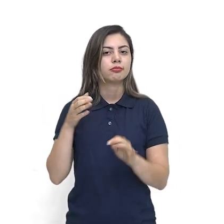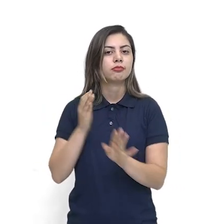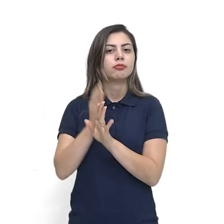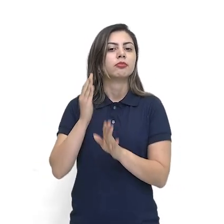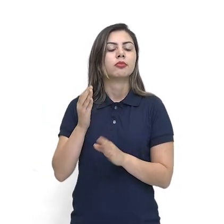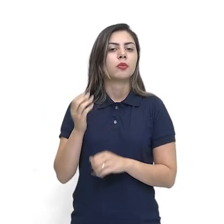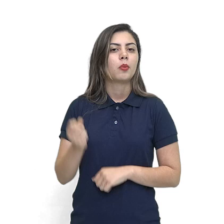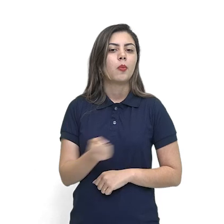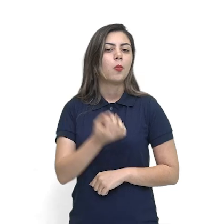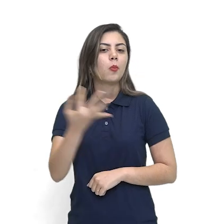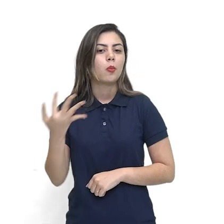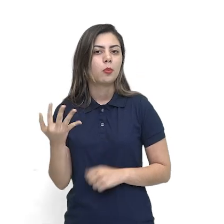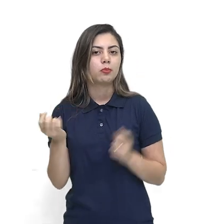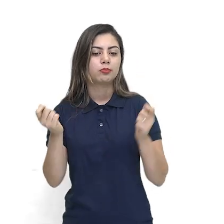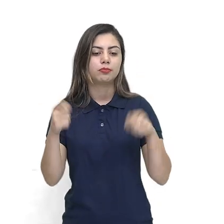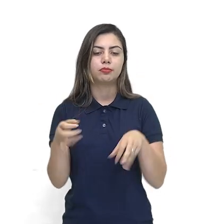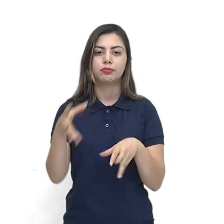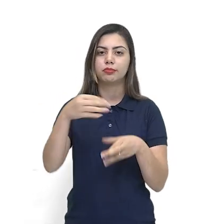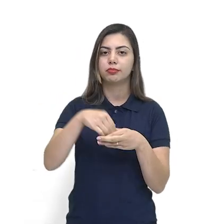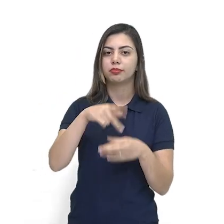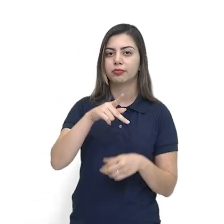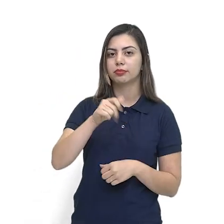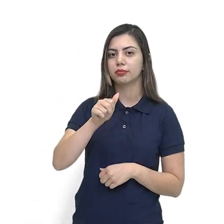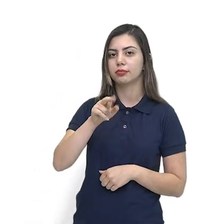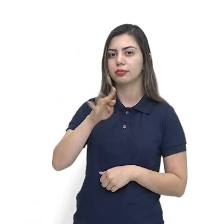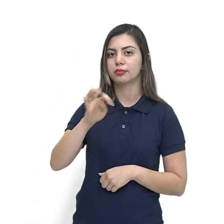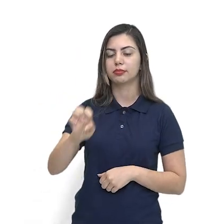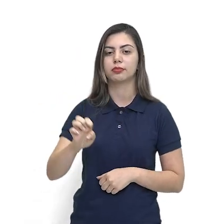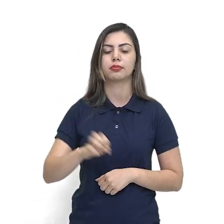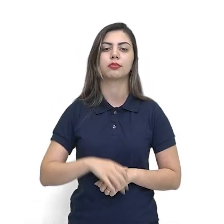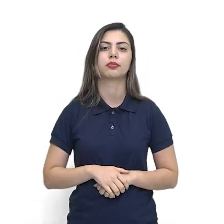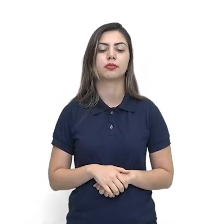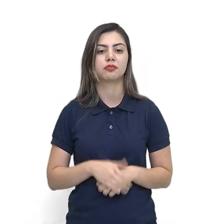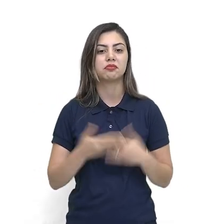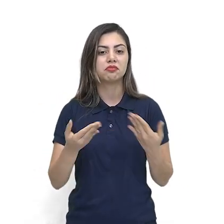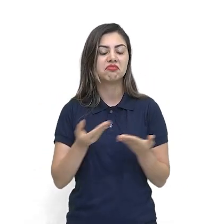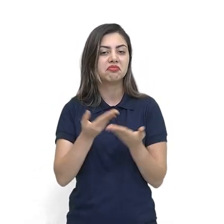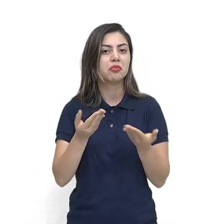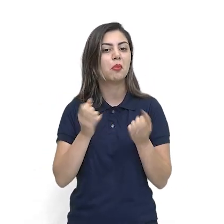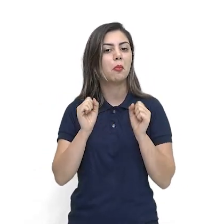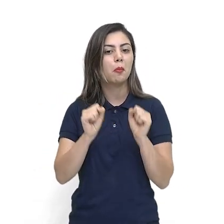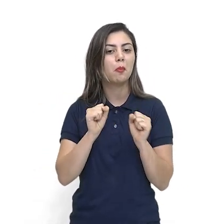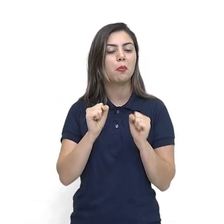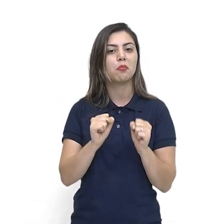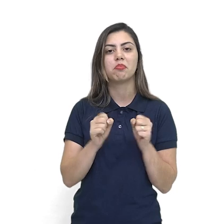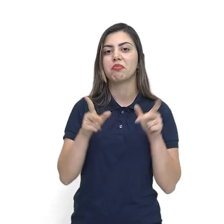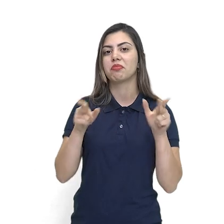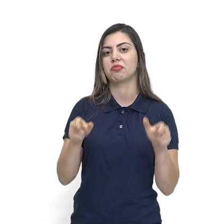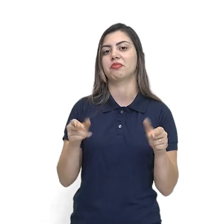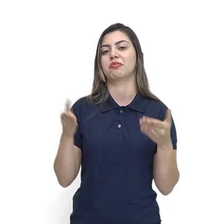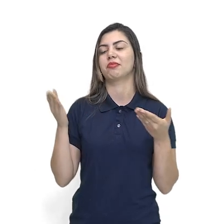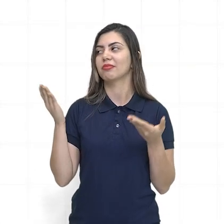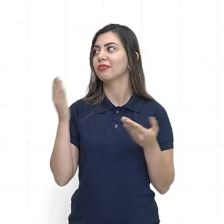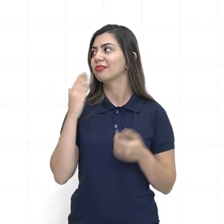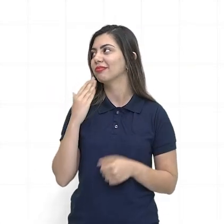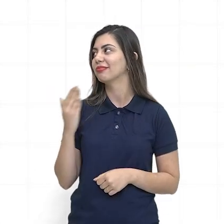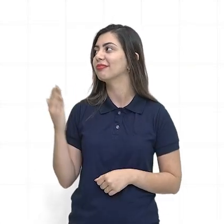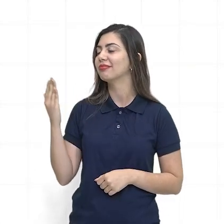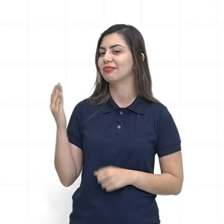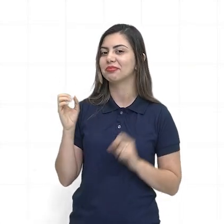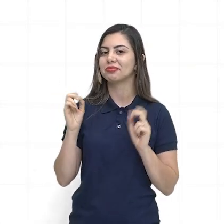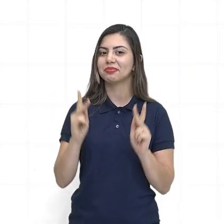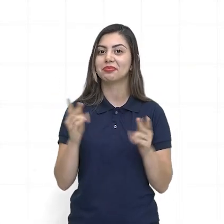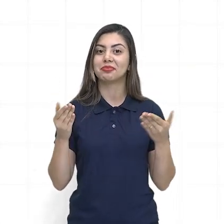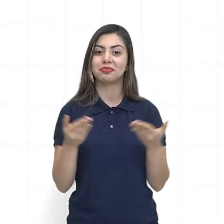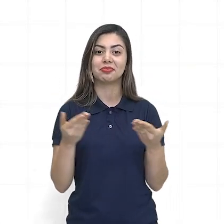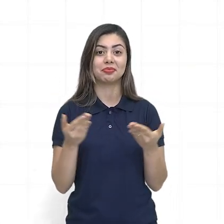é que vai caber para cada um. Então, você pode estruturar exatamente desse jeito. Beleza, meu povo? Vamos continuar.